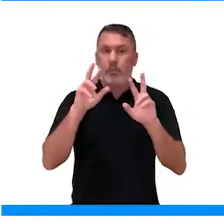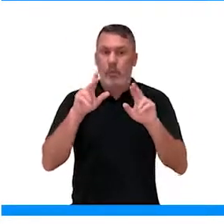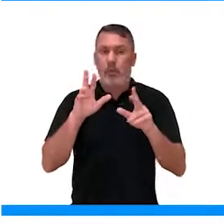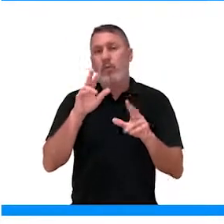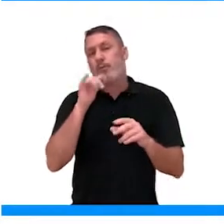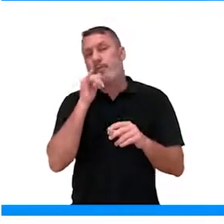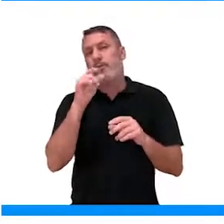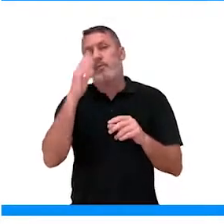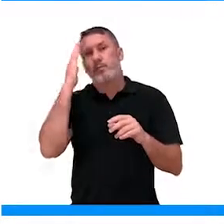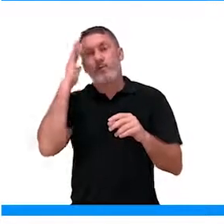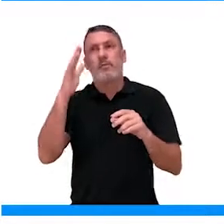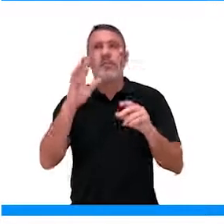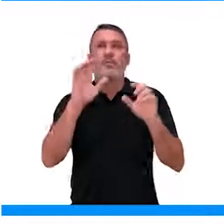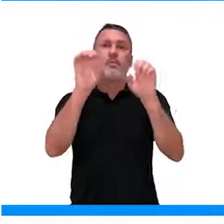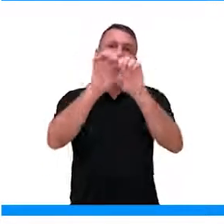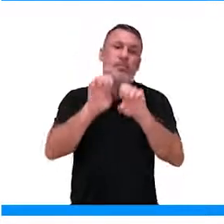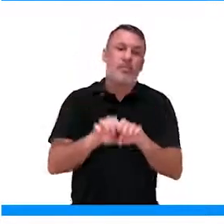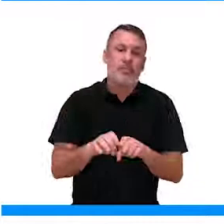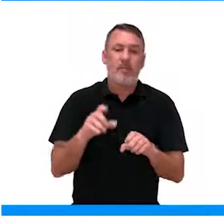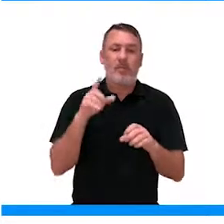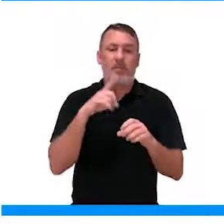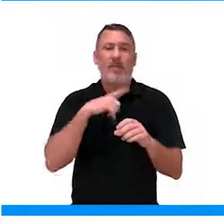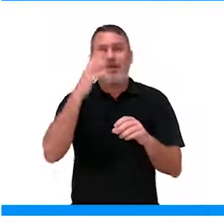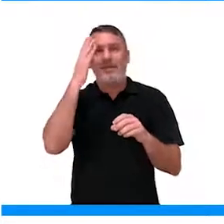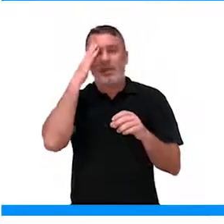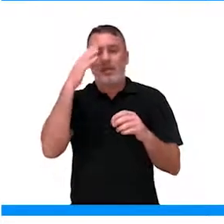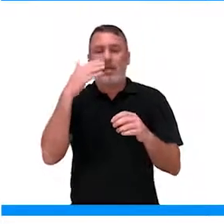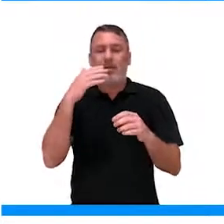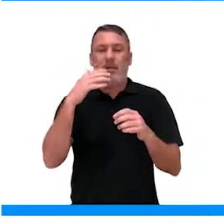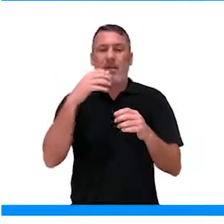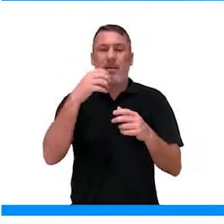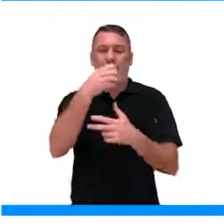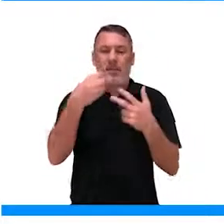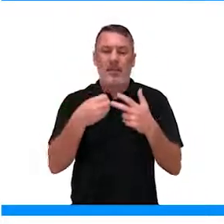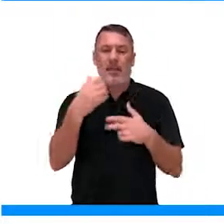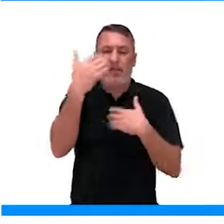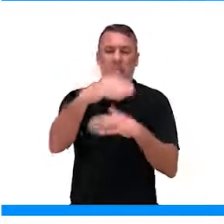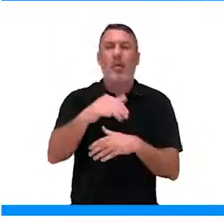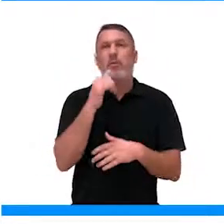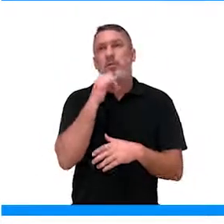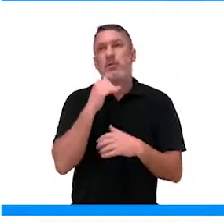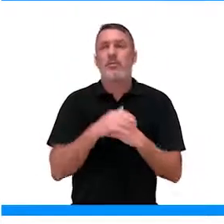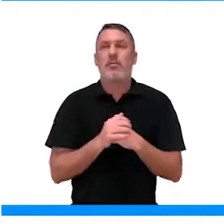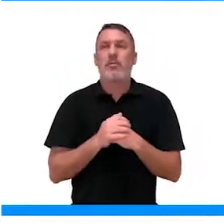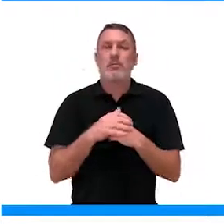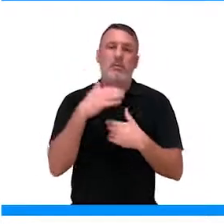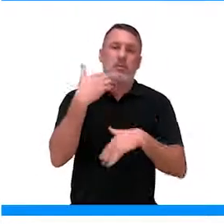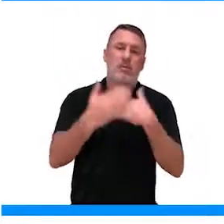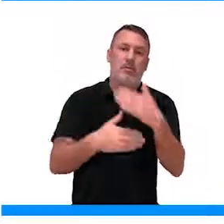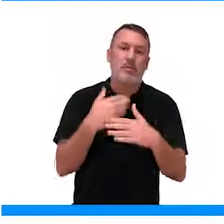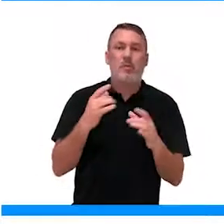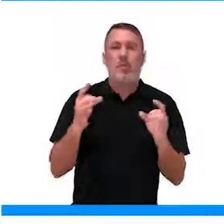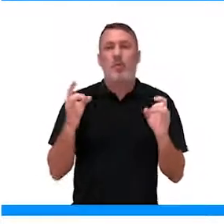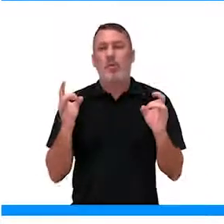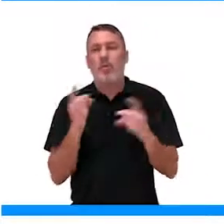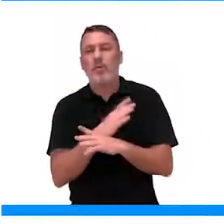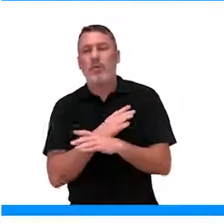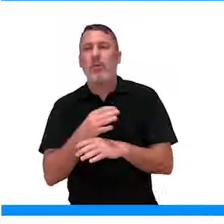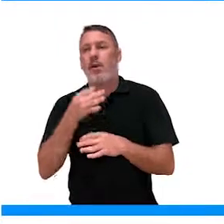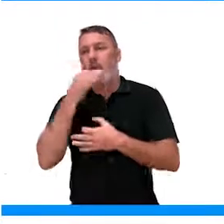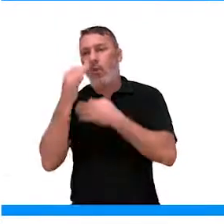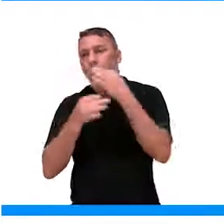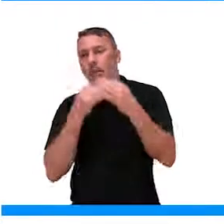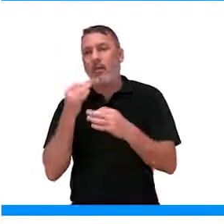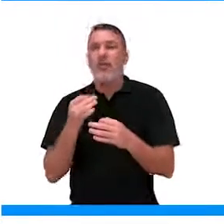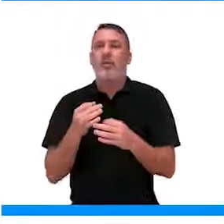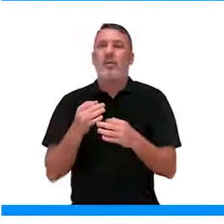você está se preocupando ali com a estrutura, introdução, desenvolvimento, conclusão, argumento, proposta de intervenção. Não é só isso